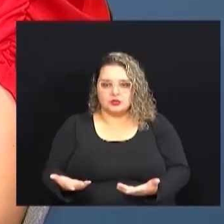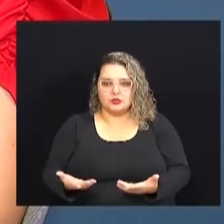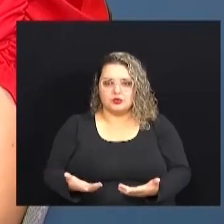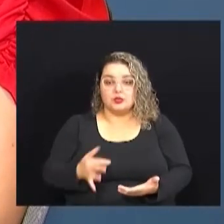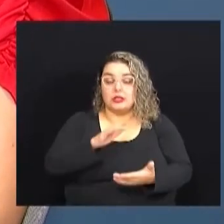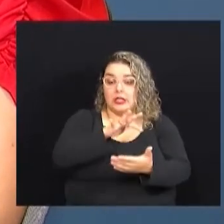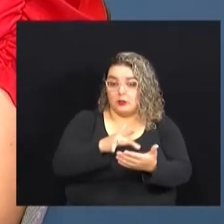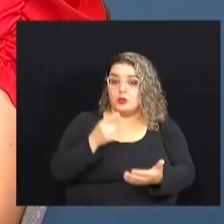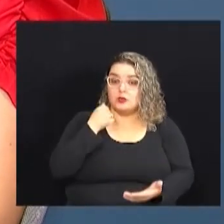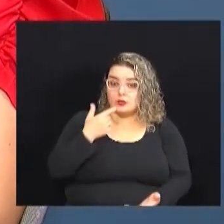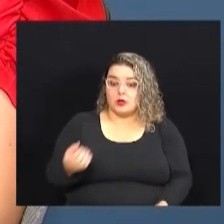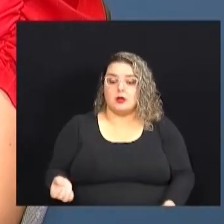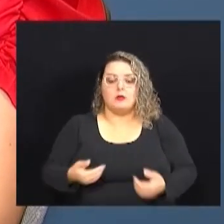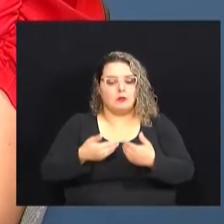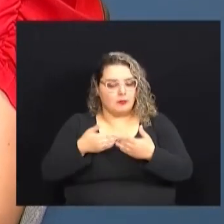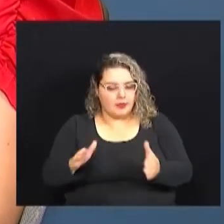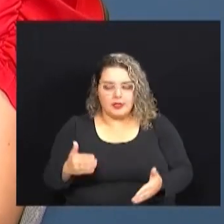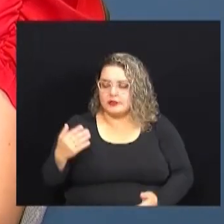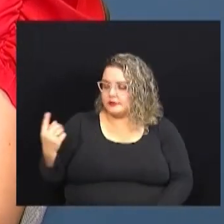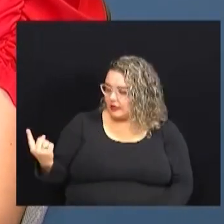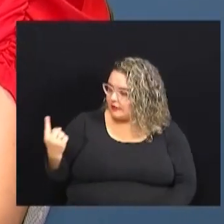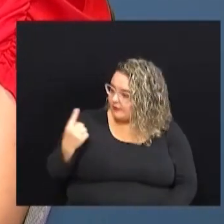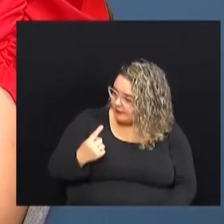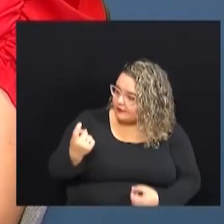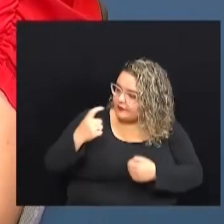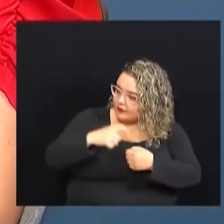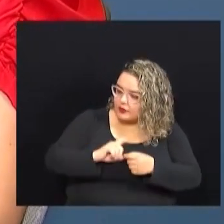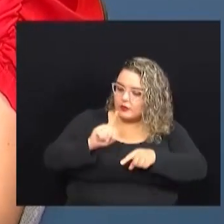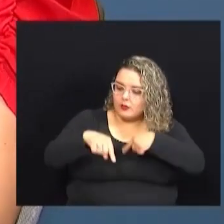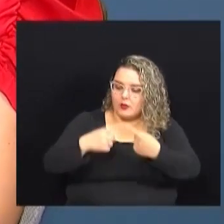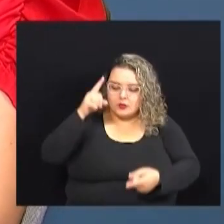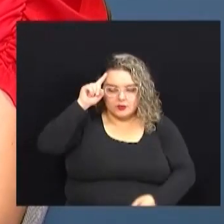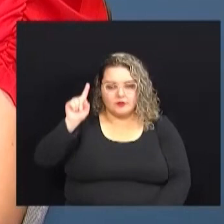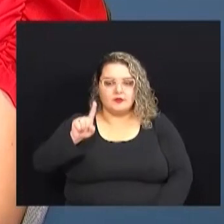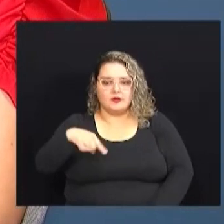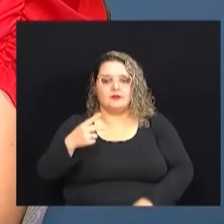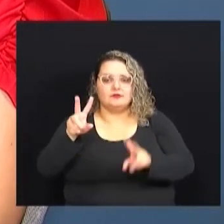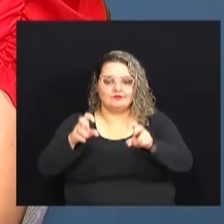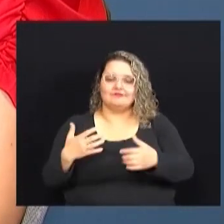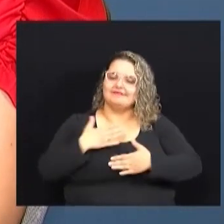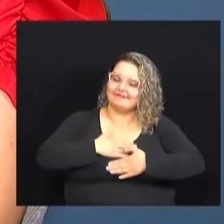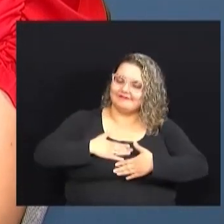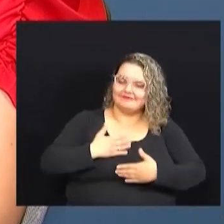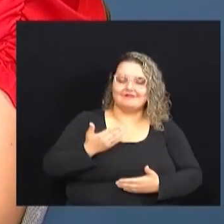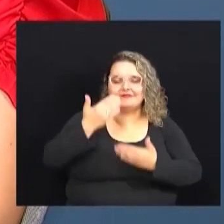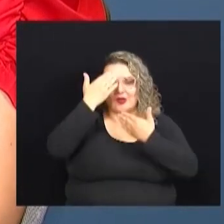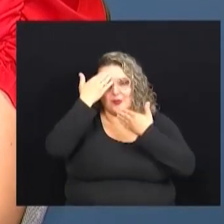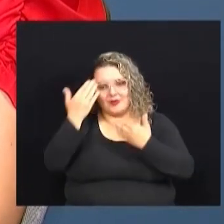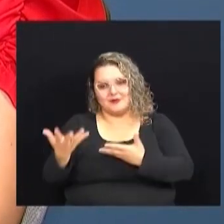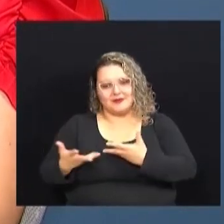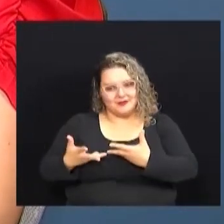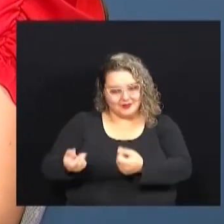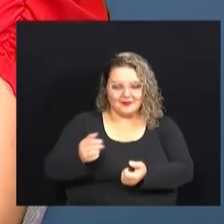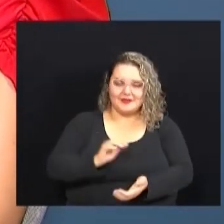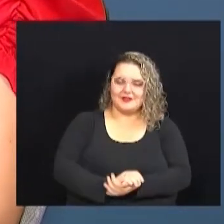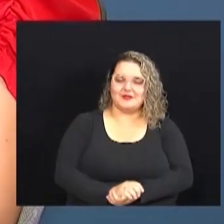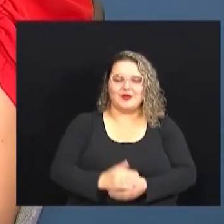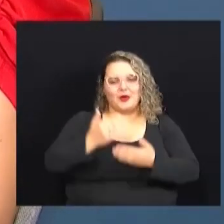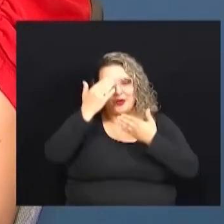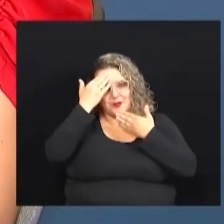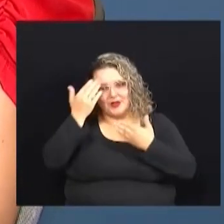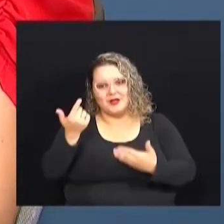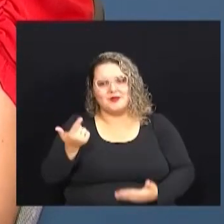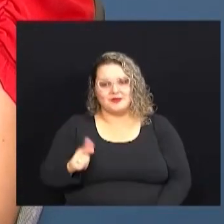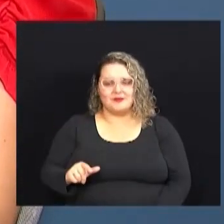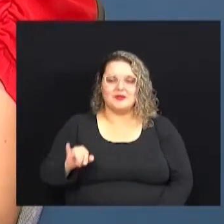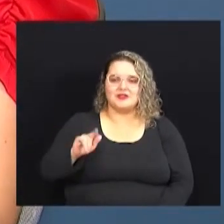dicas. Na Ponta do Lápis fica de portas abertas para você voltar um outro dia e falar de outro assunto. Vai ser um prazer e mais uma vez obrigado pelo convite.